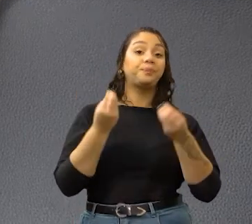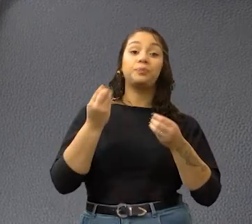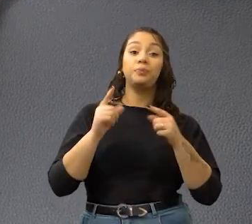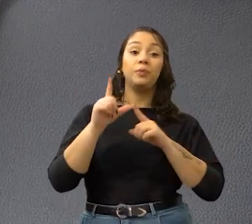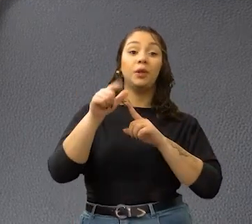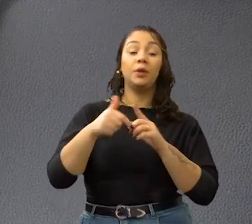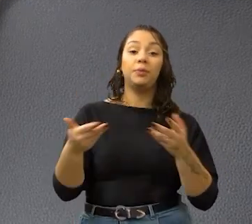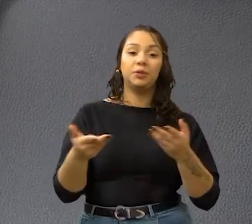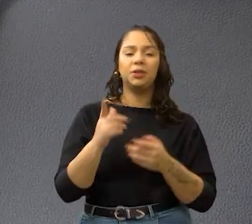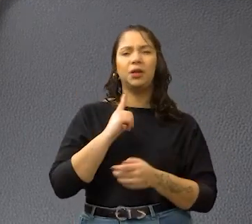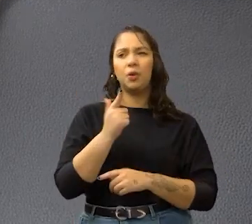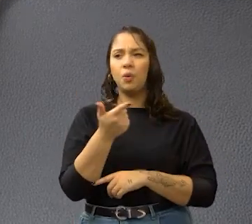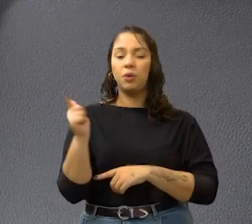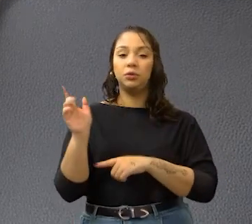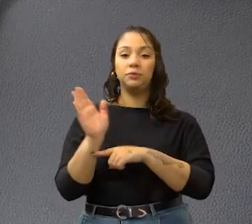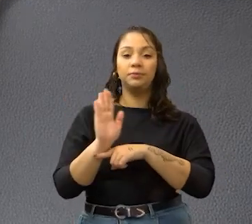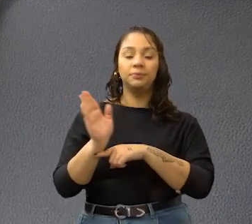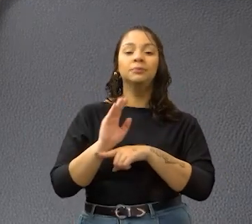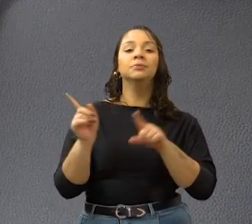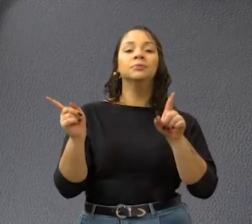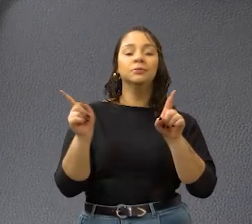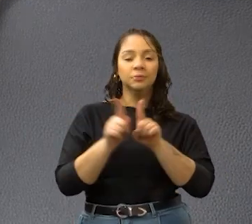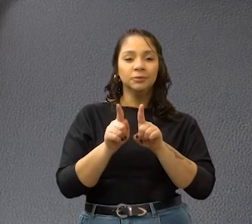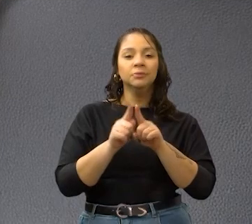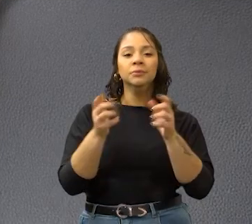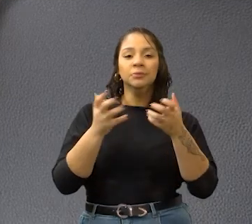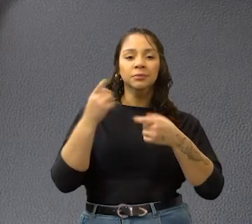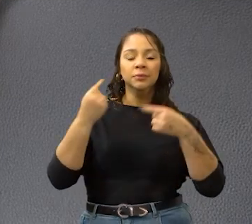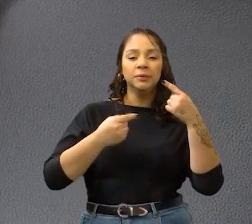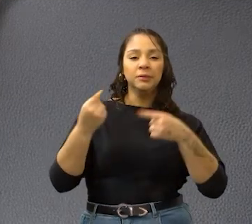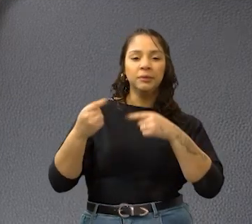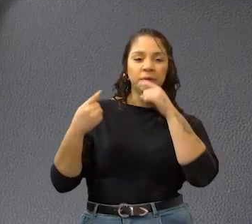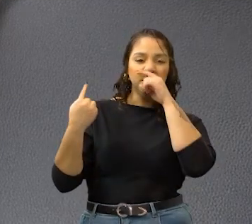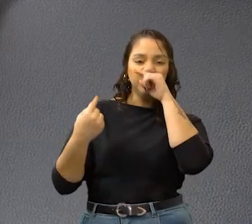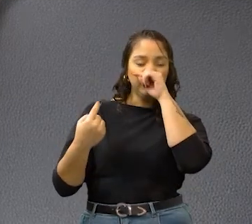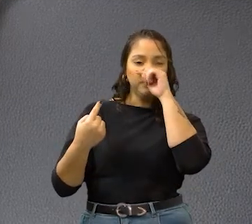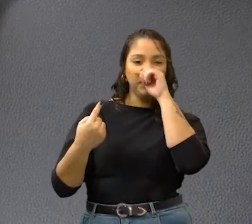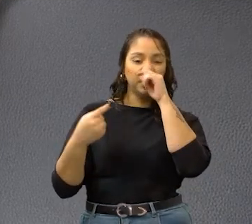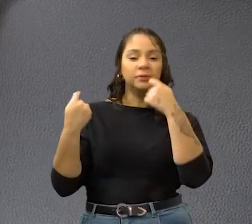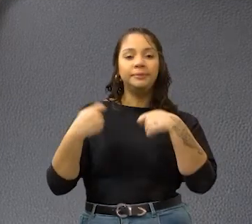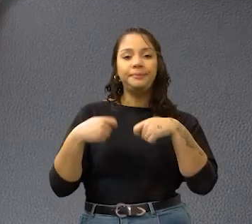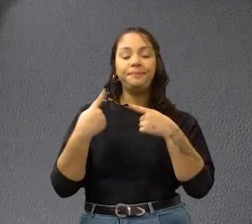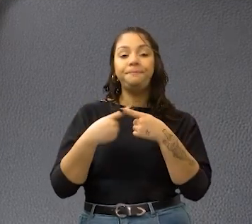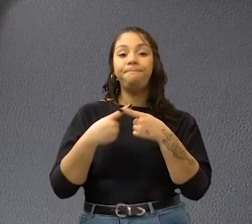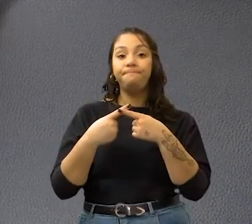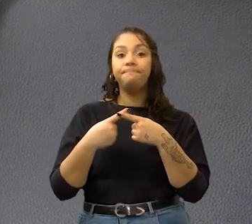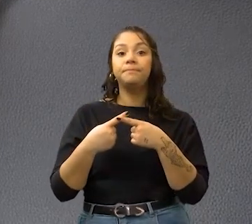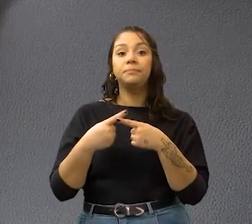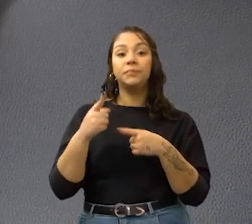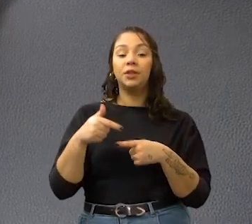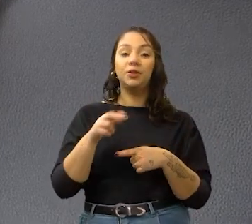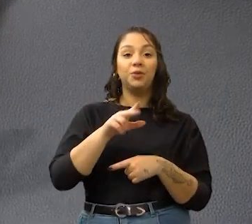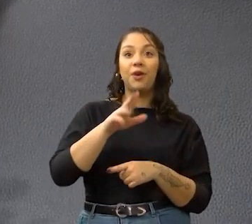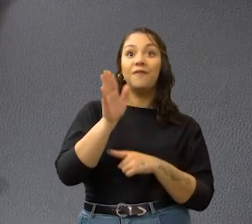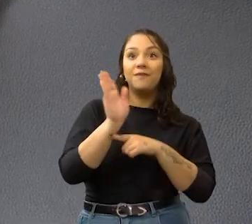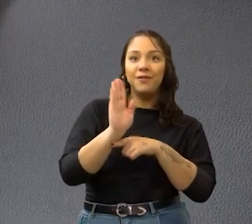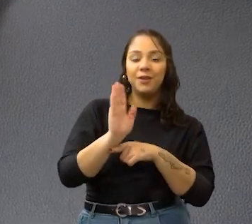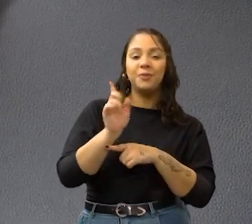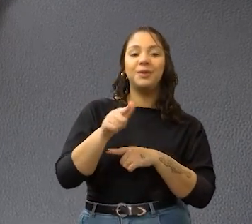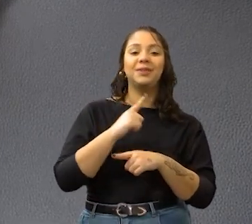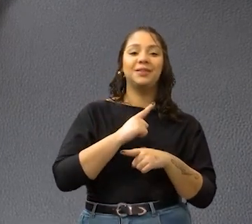e como que é depois. Tem alguns outros filmes que a gente gostaria de debater também, porque a gente acredita que é necessário muitas vezes, não um filme, é um